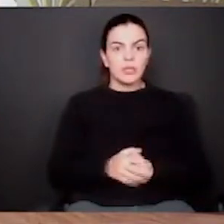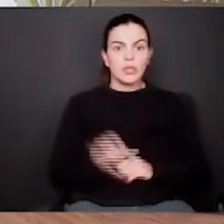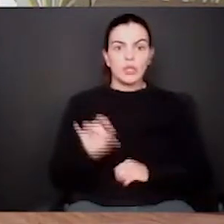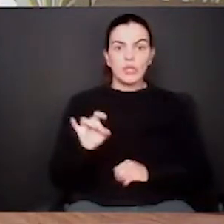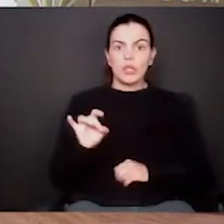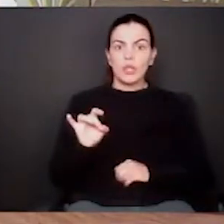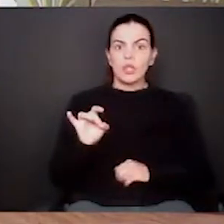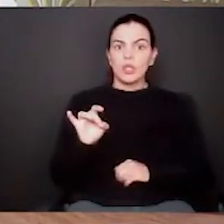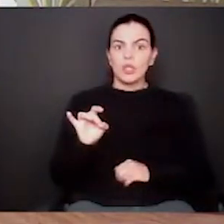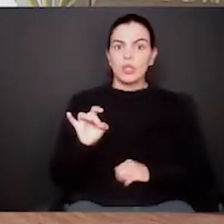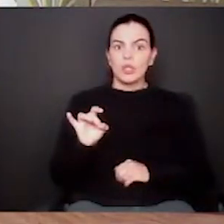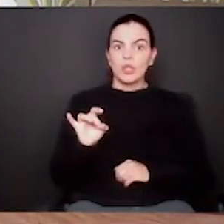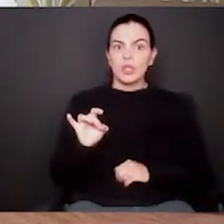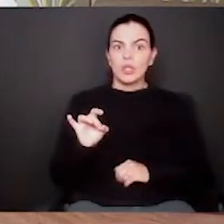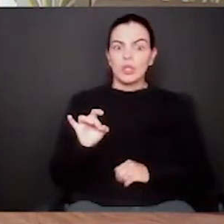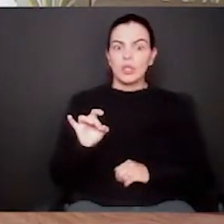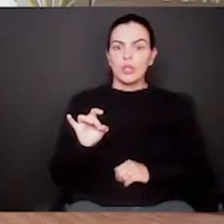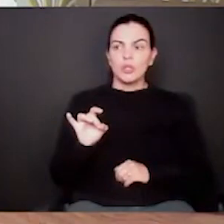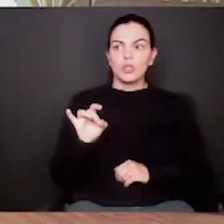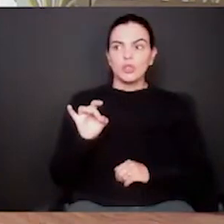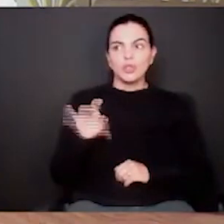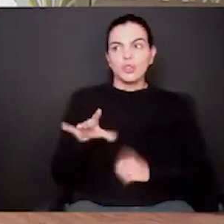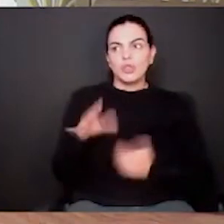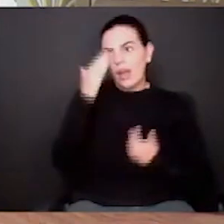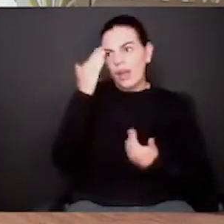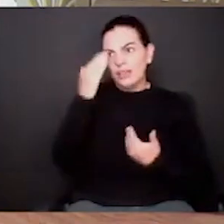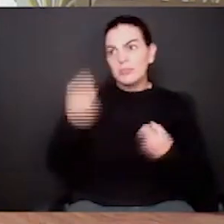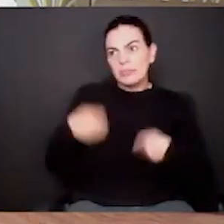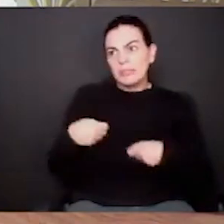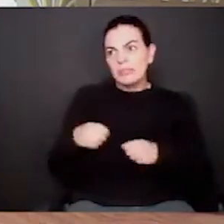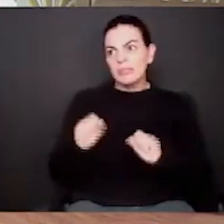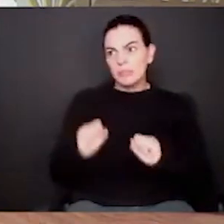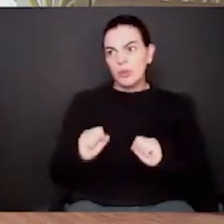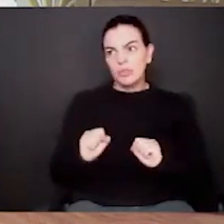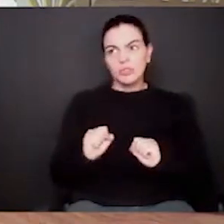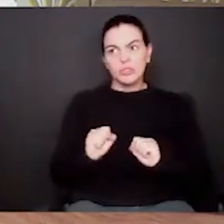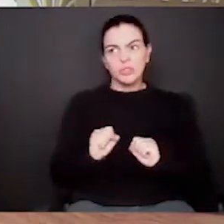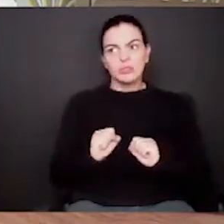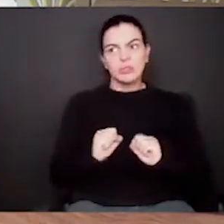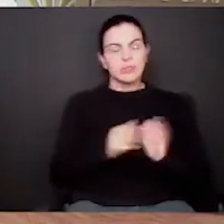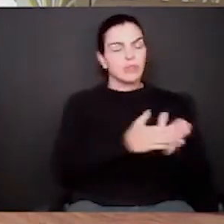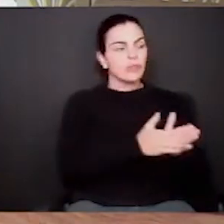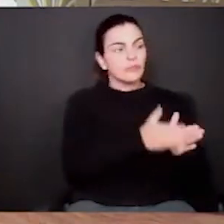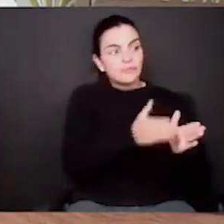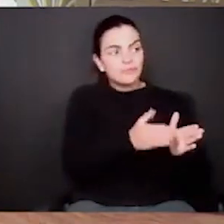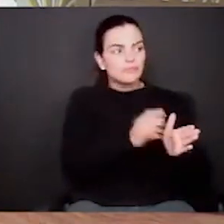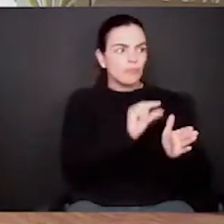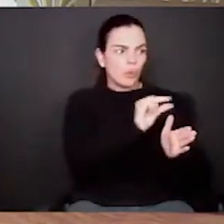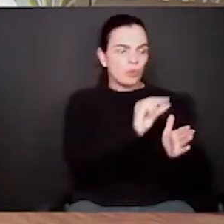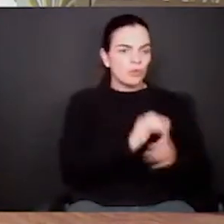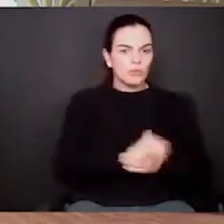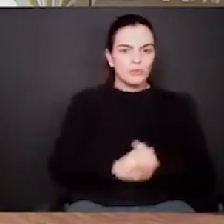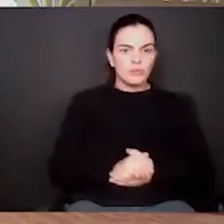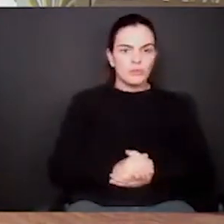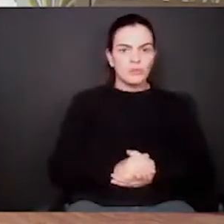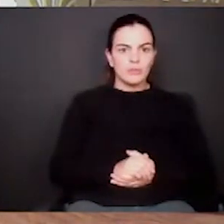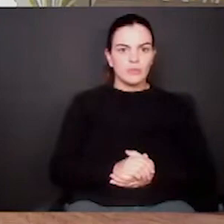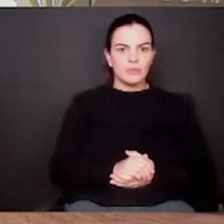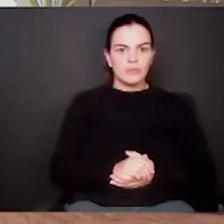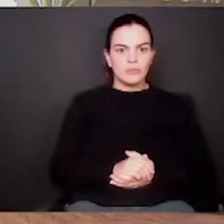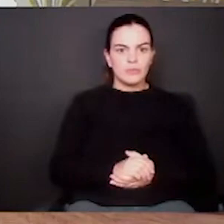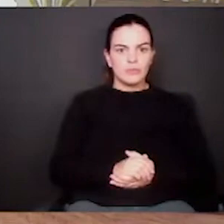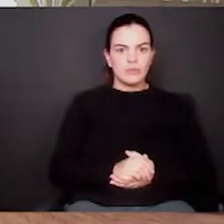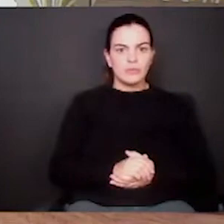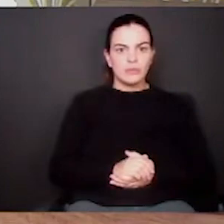fazer? Não consigo lhe conceder mais tempo. Já passou 30 segundos, vereador Dalton. Então, depois, talvez, no encaminhamento. Algum vereador se inscreva para discutir. Tem outros 4 inscritos.